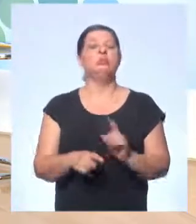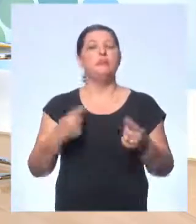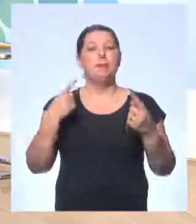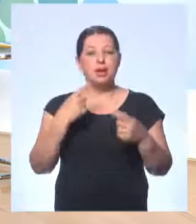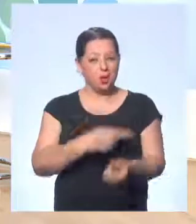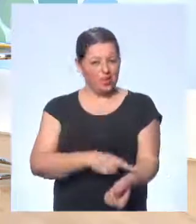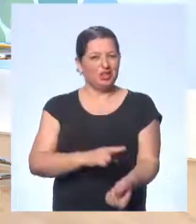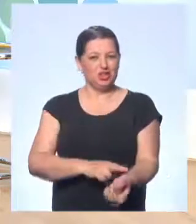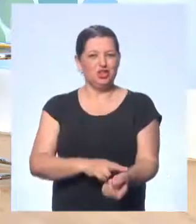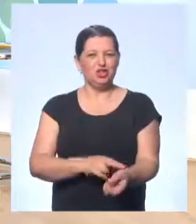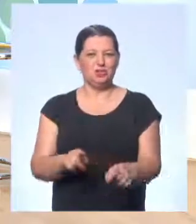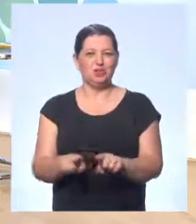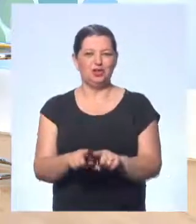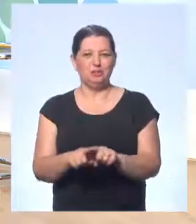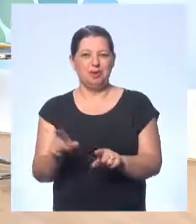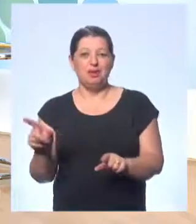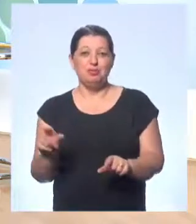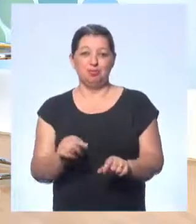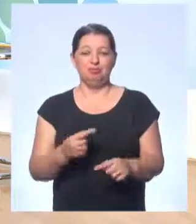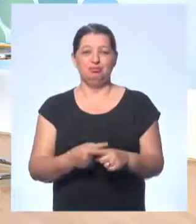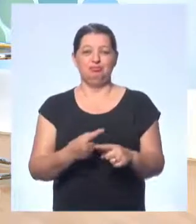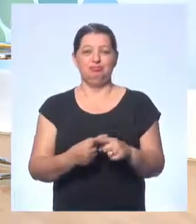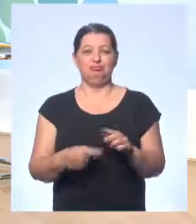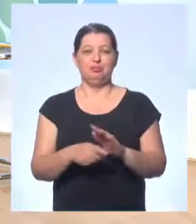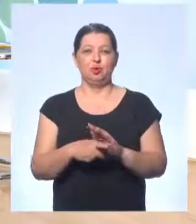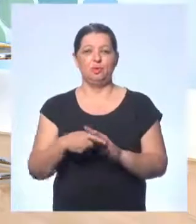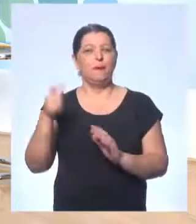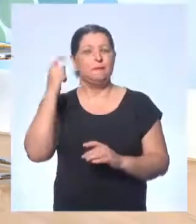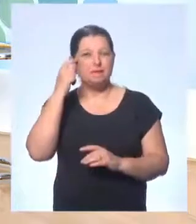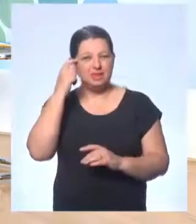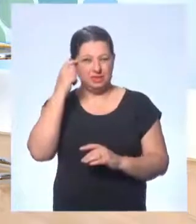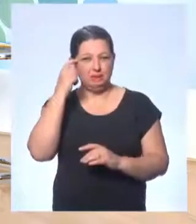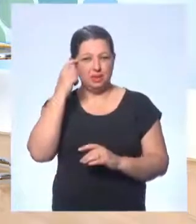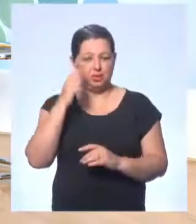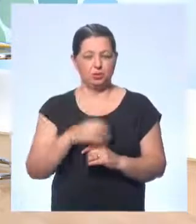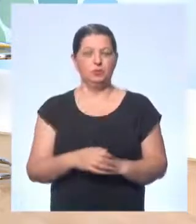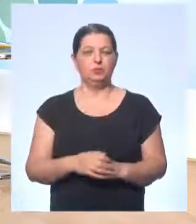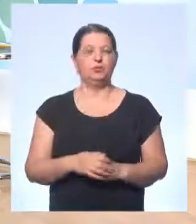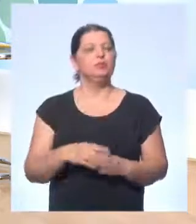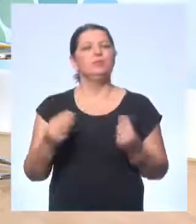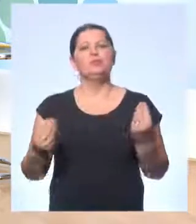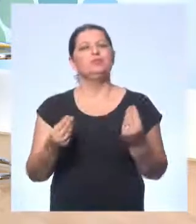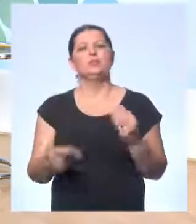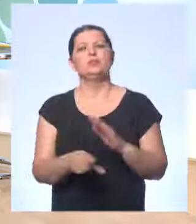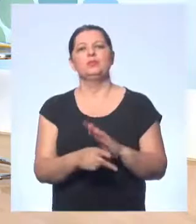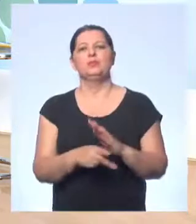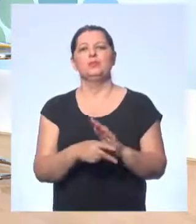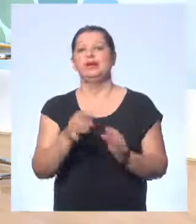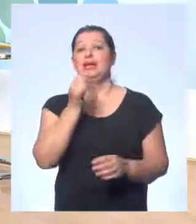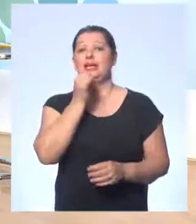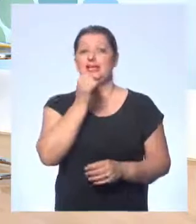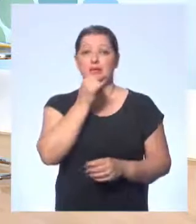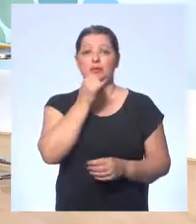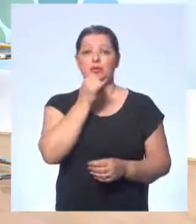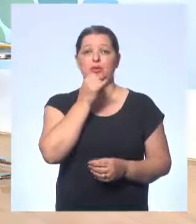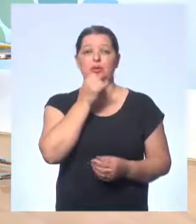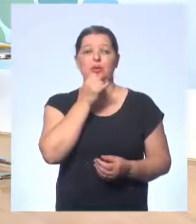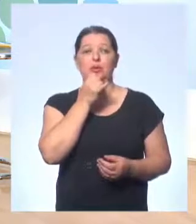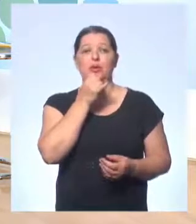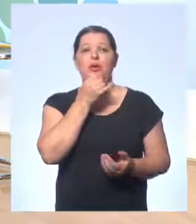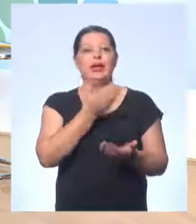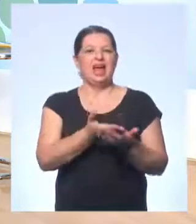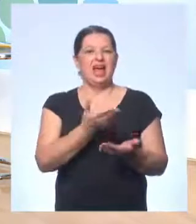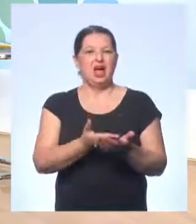abafado, né, na história desse pensamento ocidental. E é legal que, com isso, a gente faz uma ponte, por exemplo, com as aulas que eu dei sobre